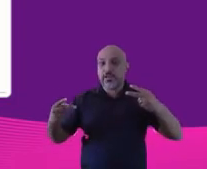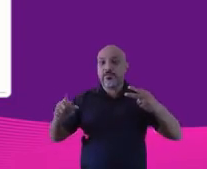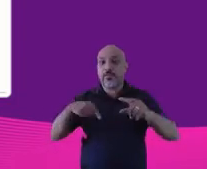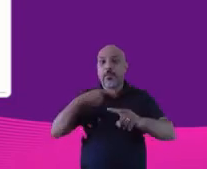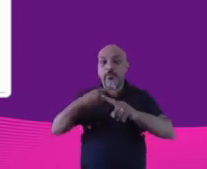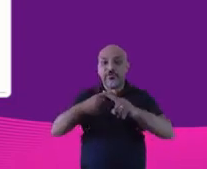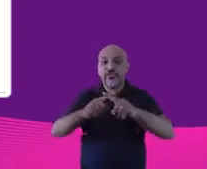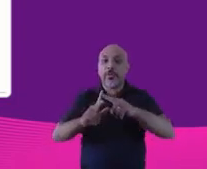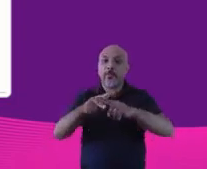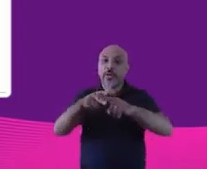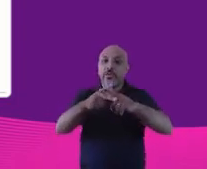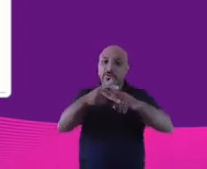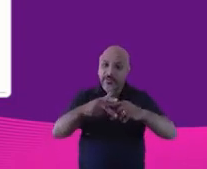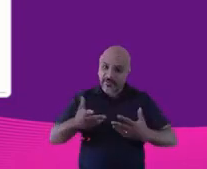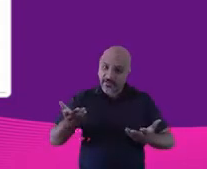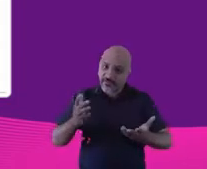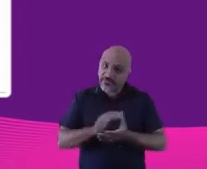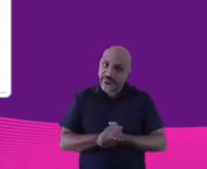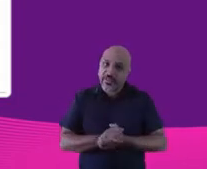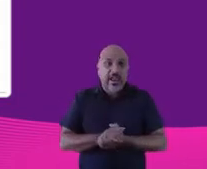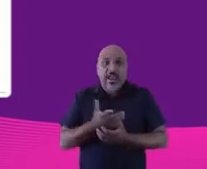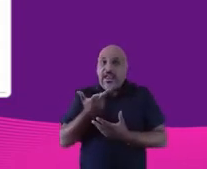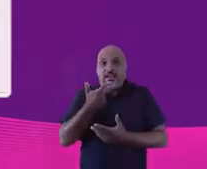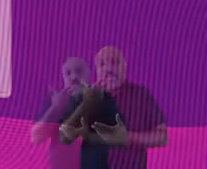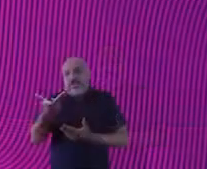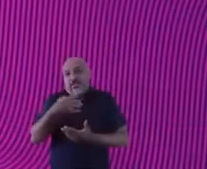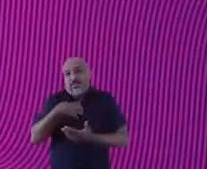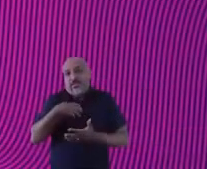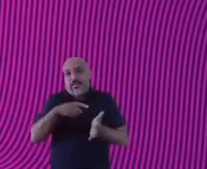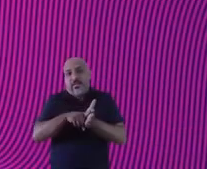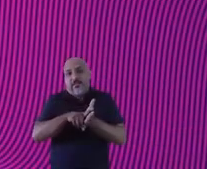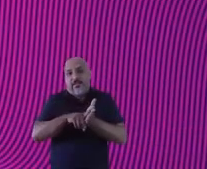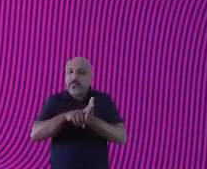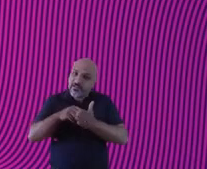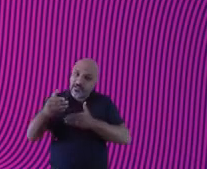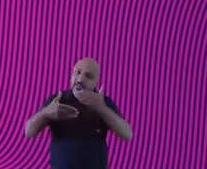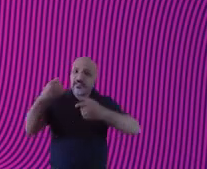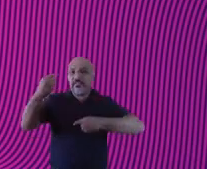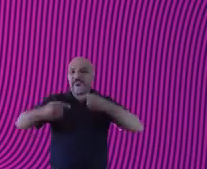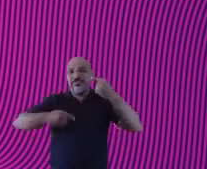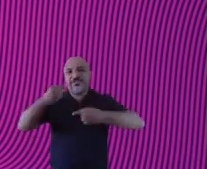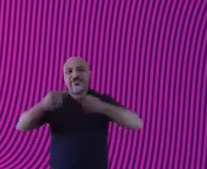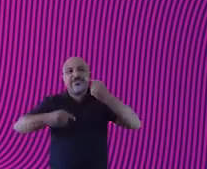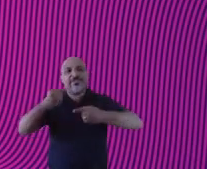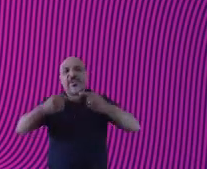manutenção. E é isso que eu tenho para levantar essa bola, essa discussão